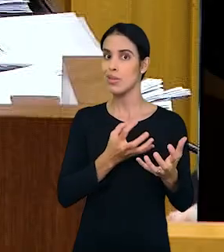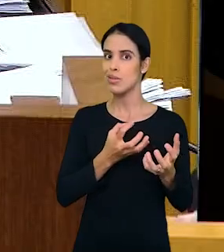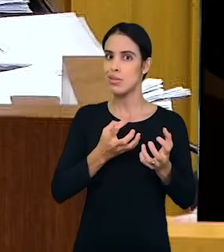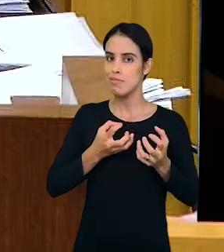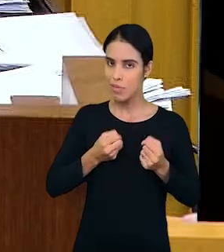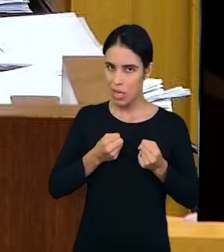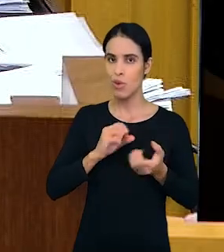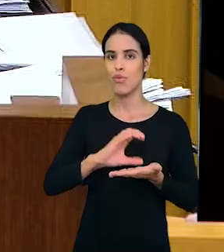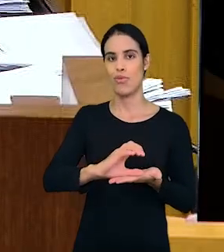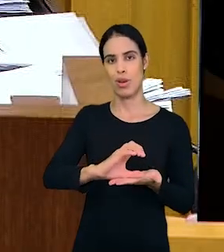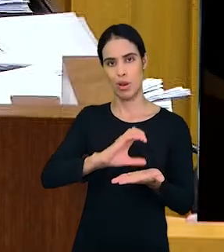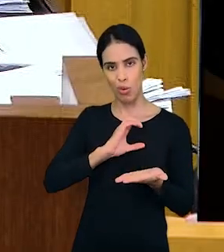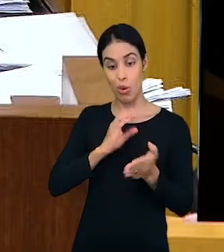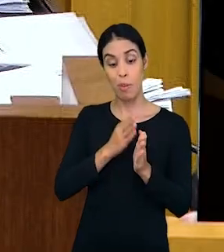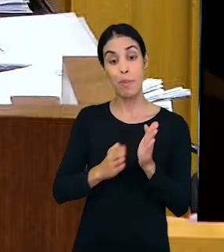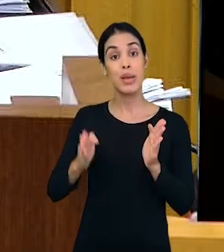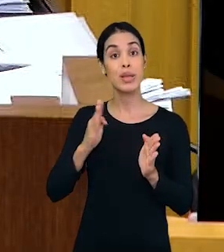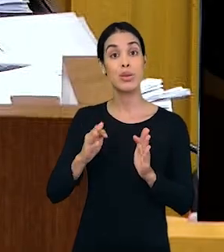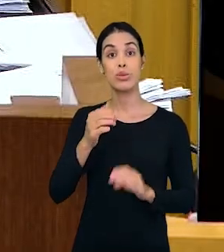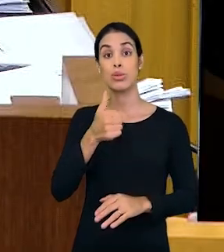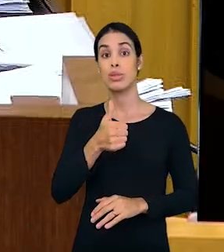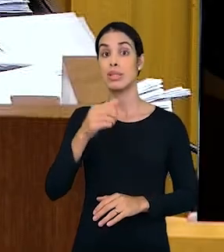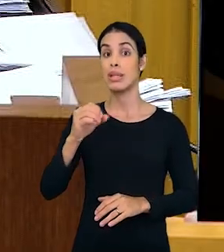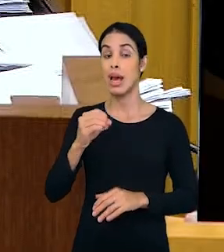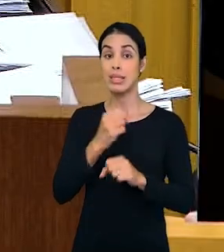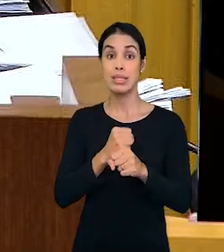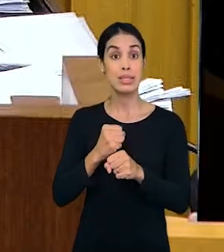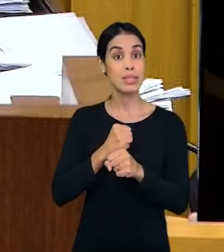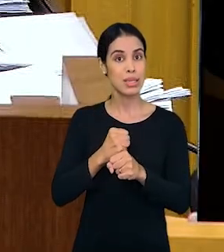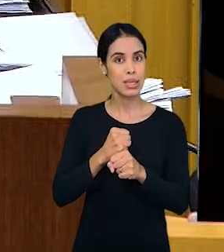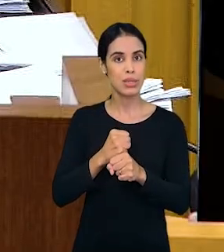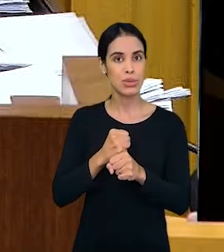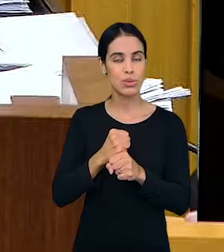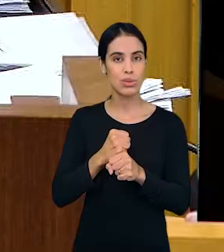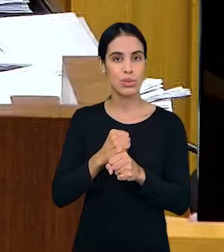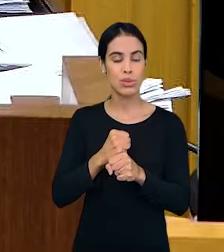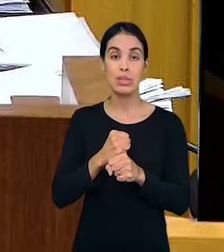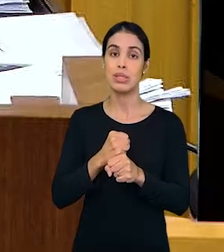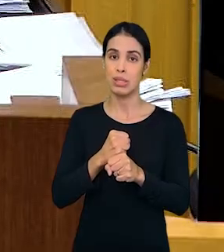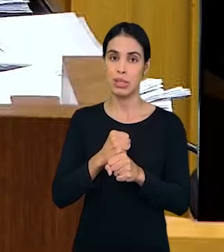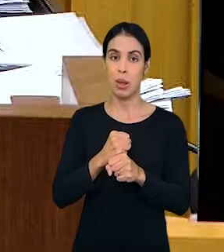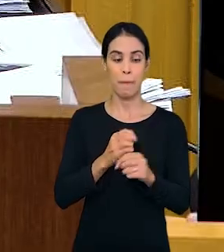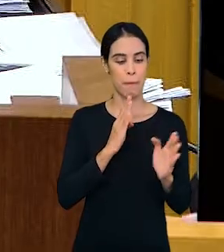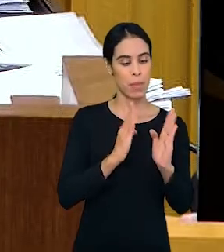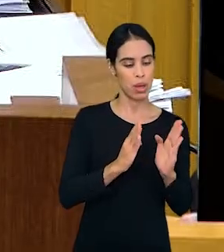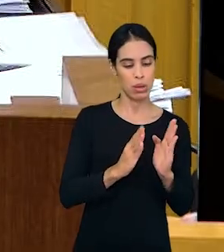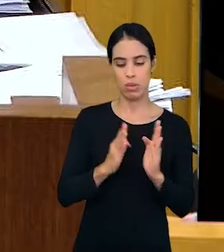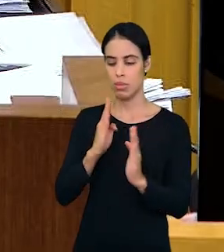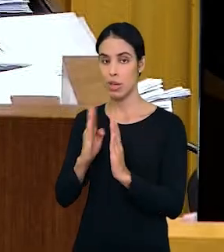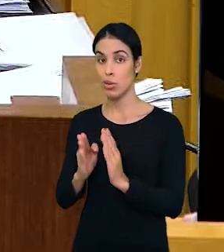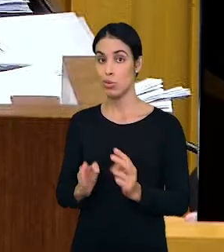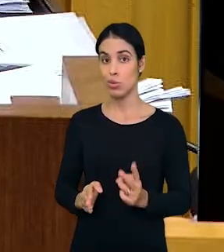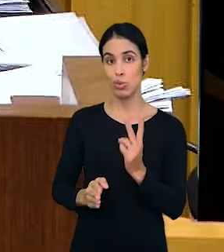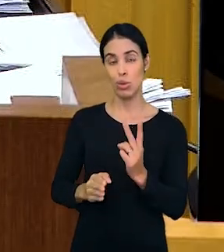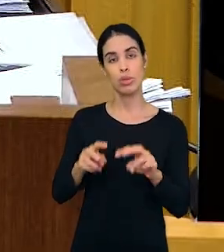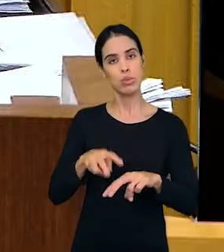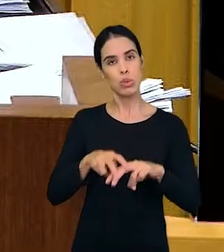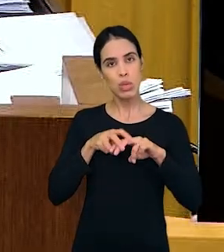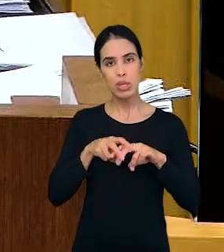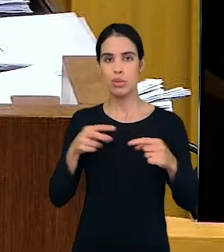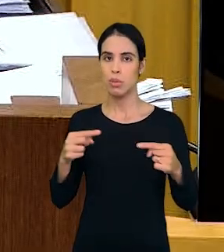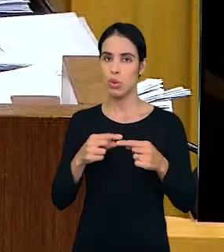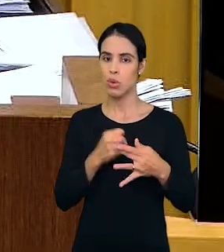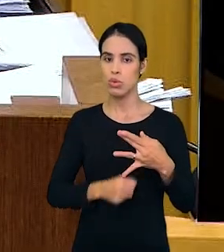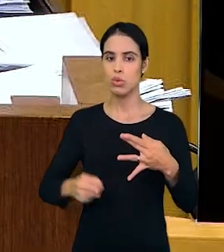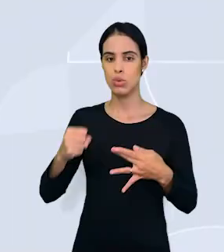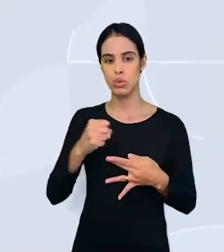recebeu a gratificação por mais de 10 anos, ao considerar a soma dos 2 períodos. Por isso, aplicou ao